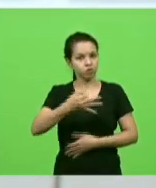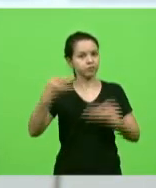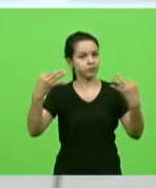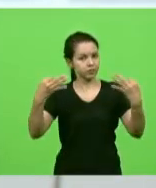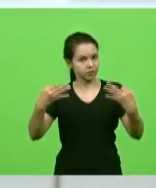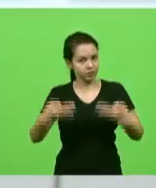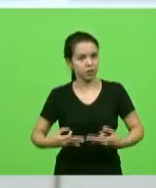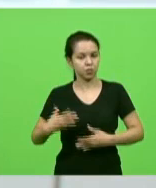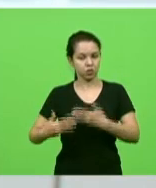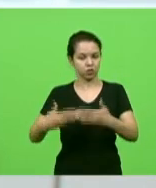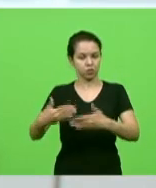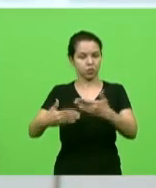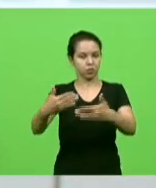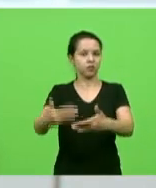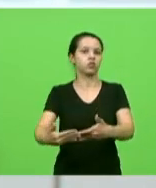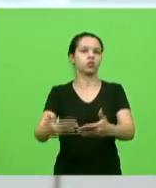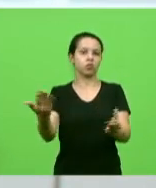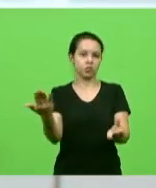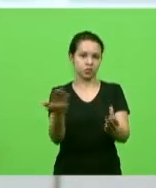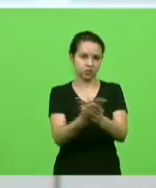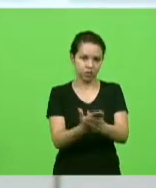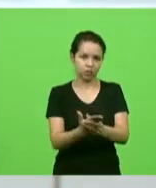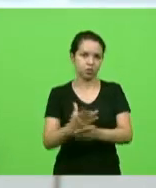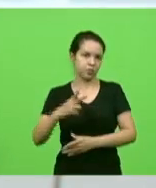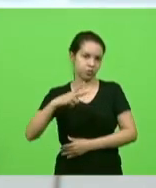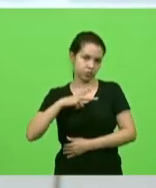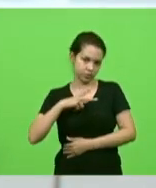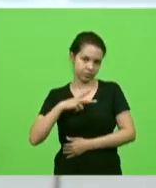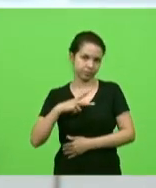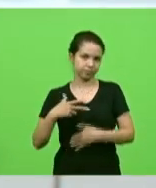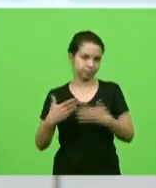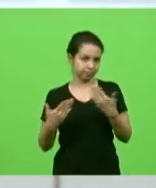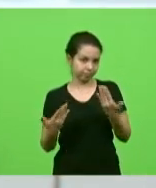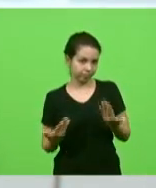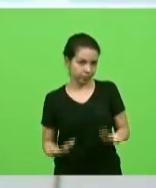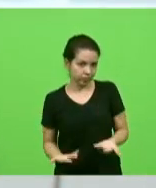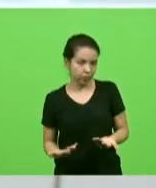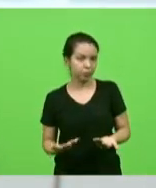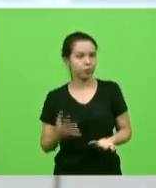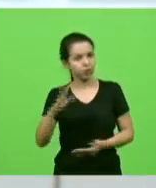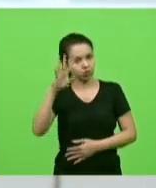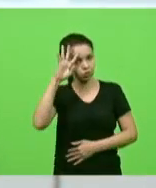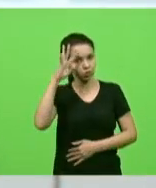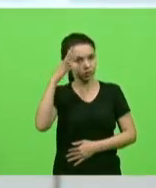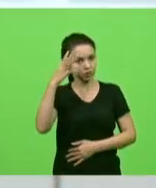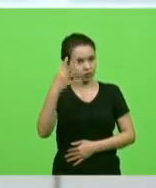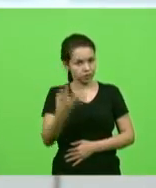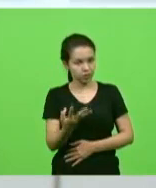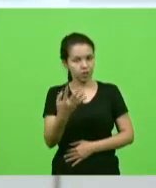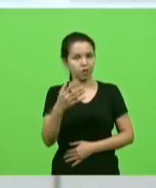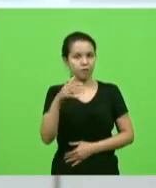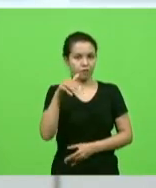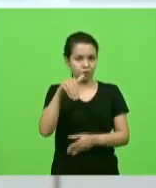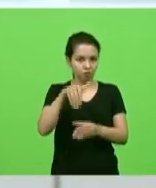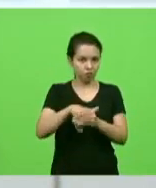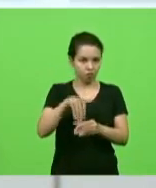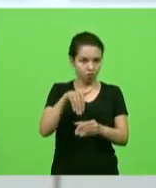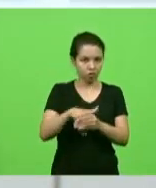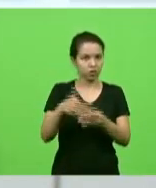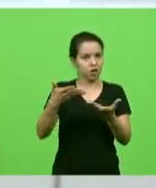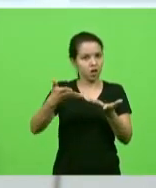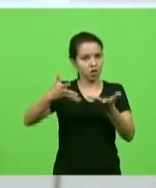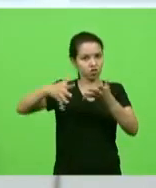processo no particular tá sendo essa solução vota-se no sentido de